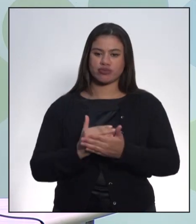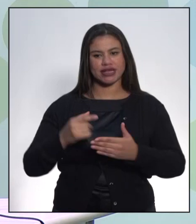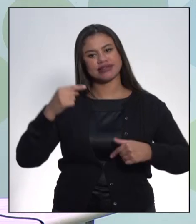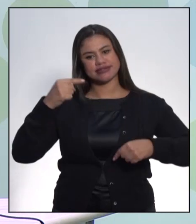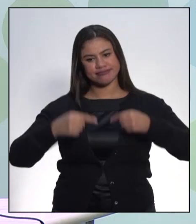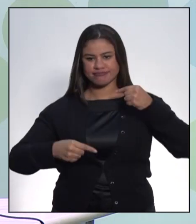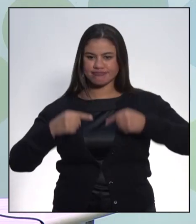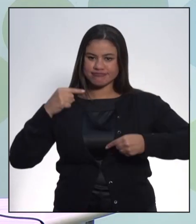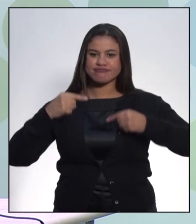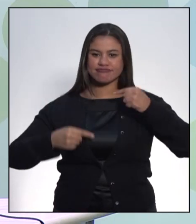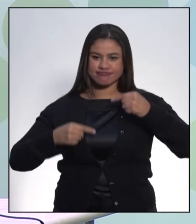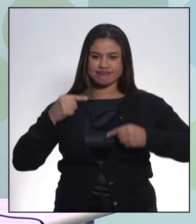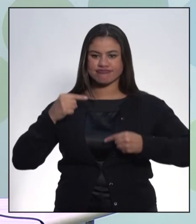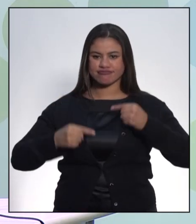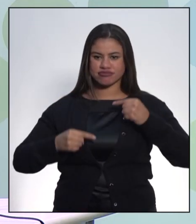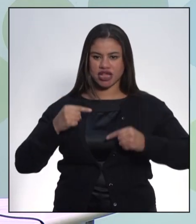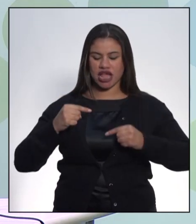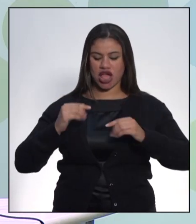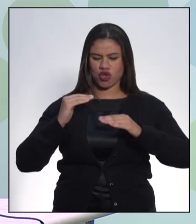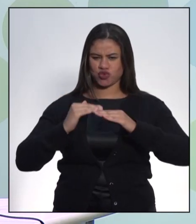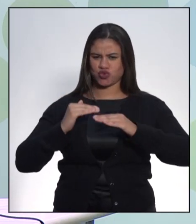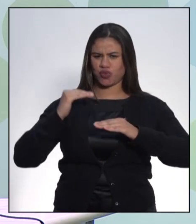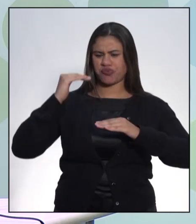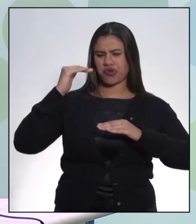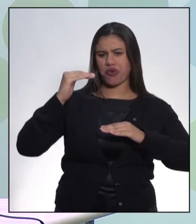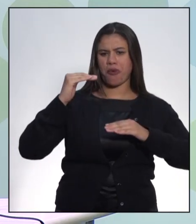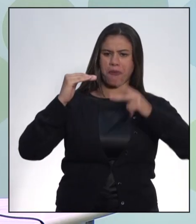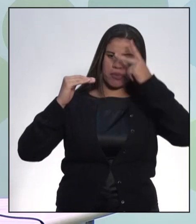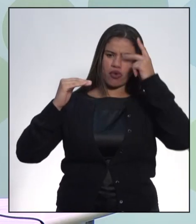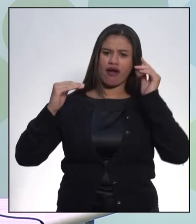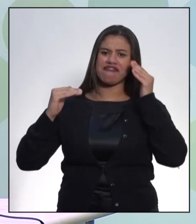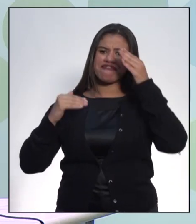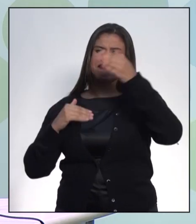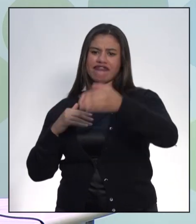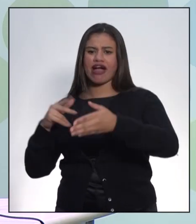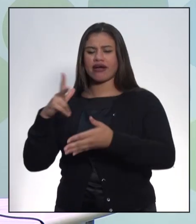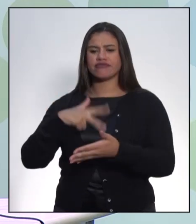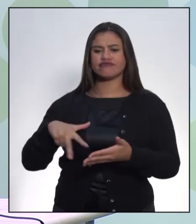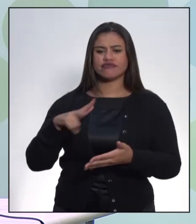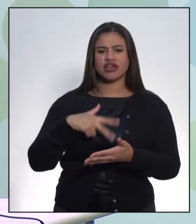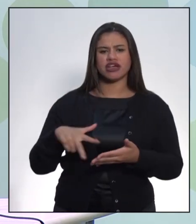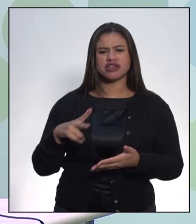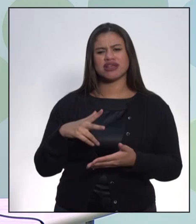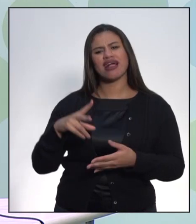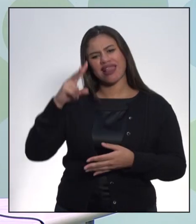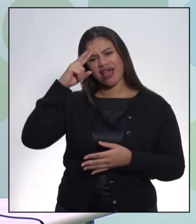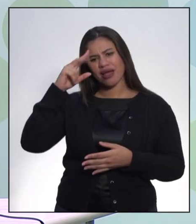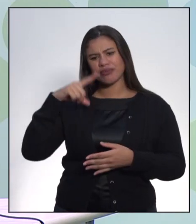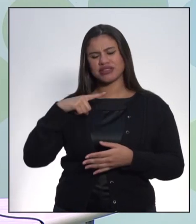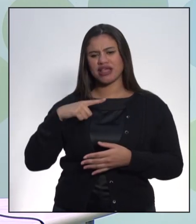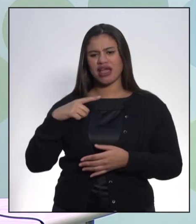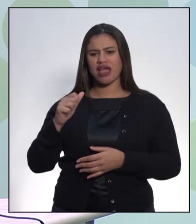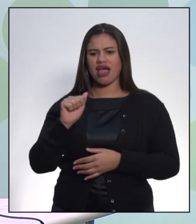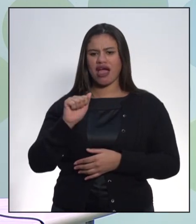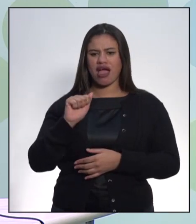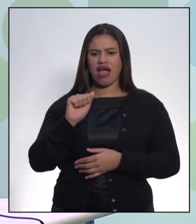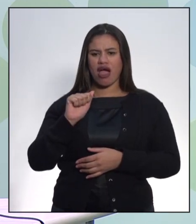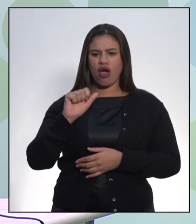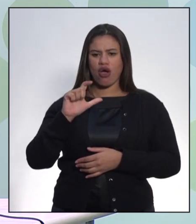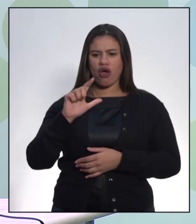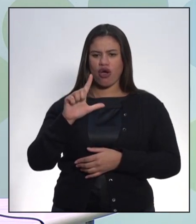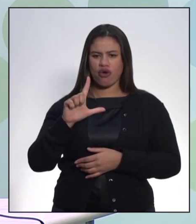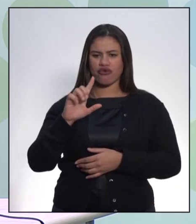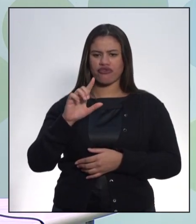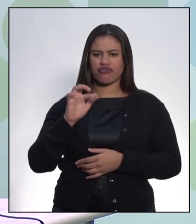que superioridade tem a ver com quem vai ao baile, com quem vai para a festa, né? Lembra que tem um alfinete lá, está falando, o alfinete